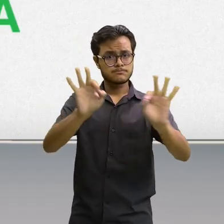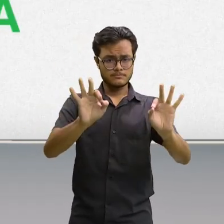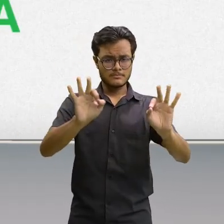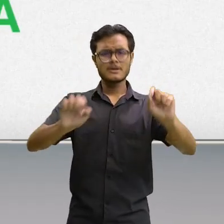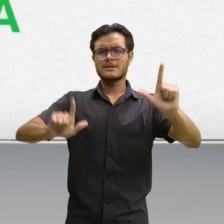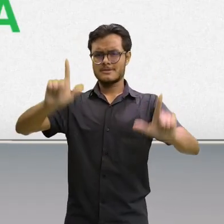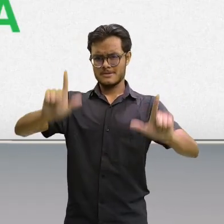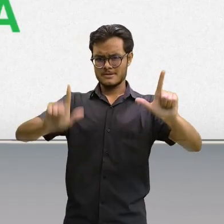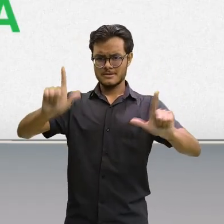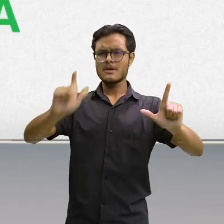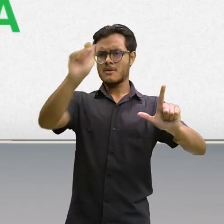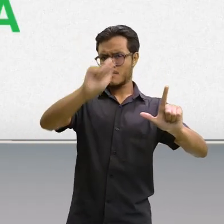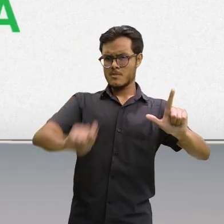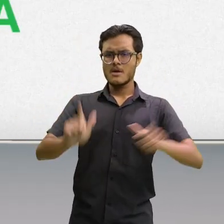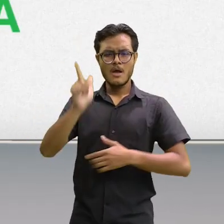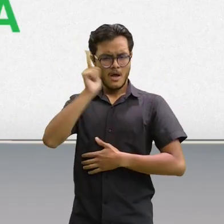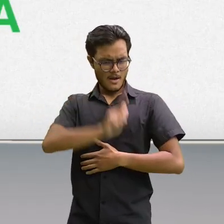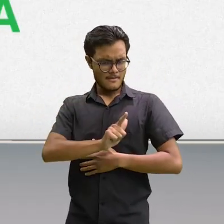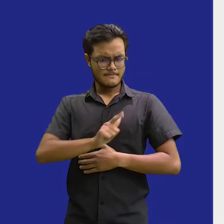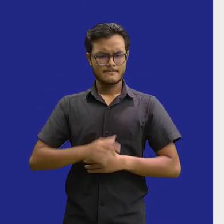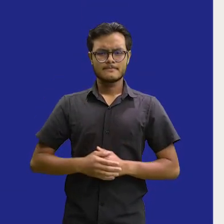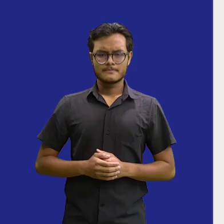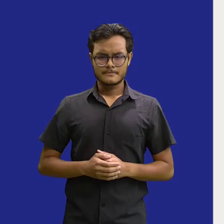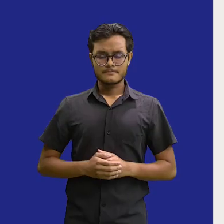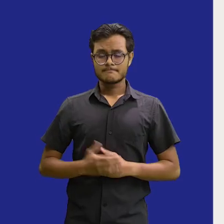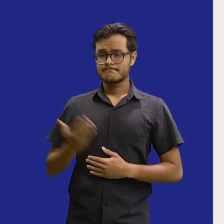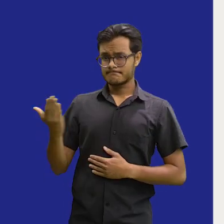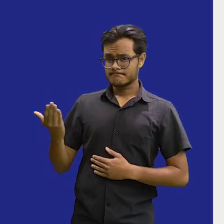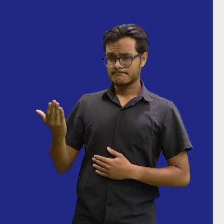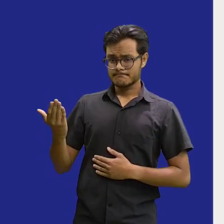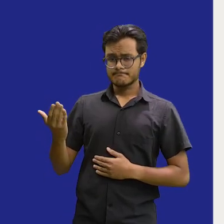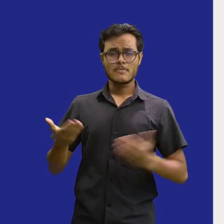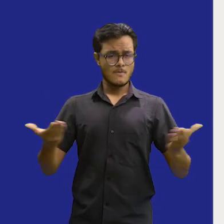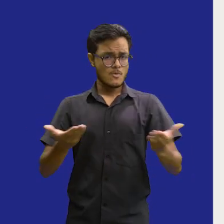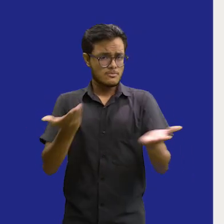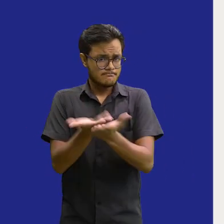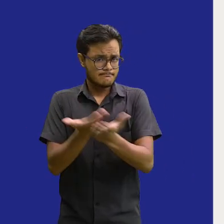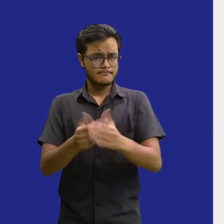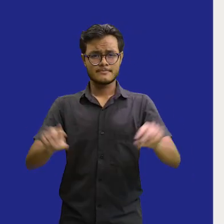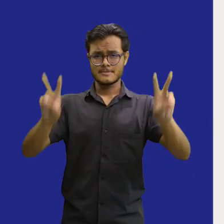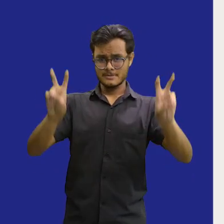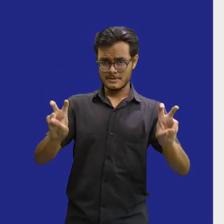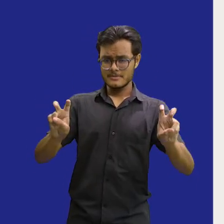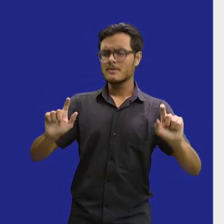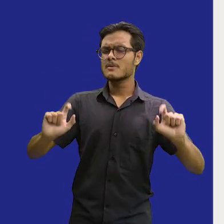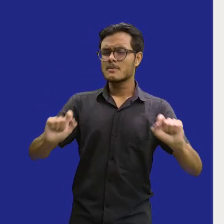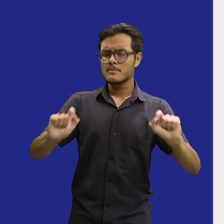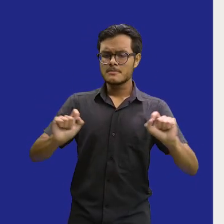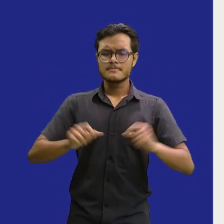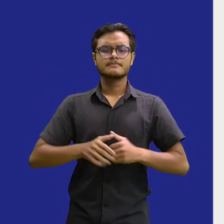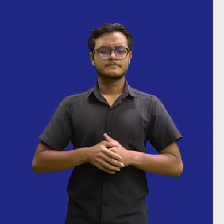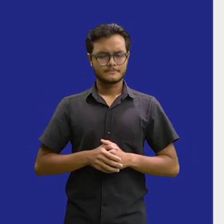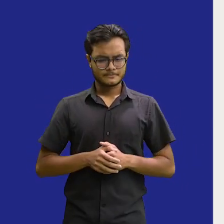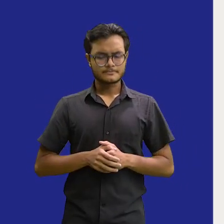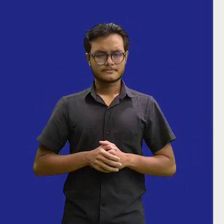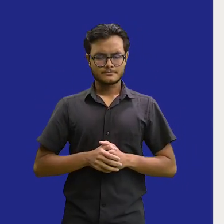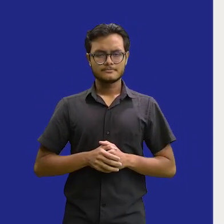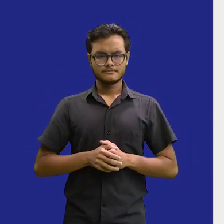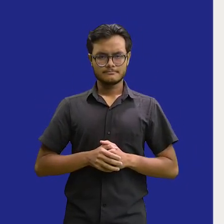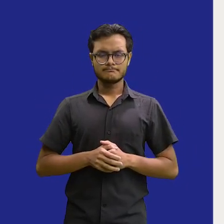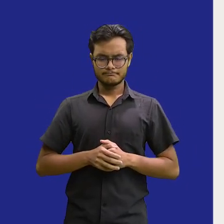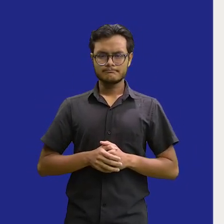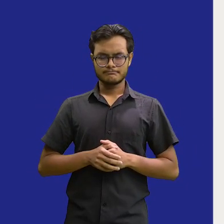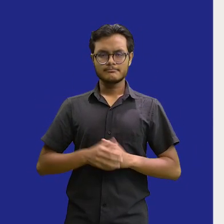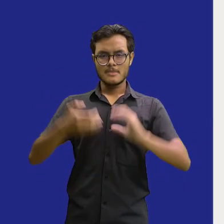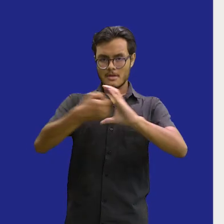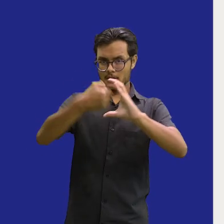utilizarei uma cela interativa para fazer anotações. E aí, gente, tudo bem? A aula de hoje, continuando